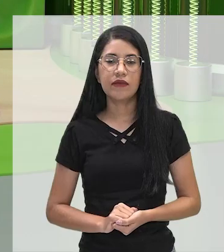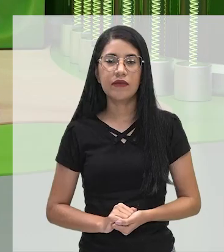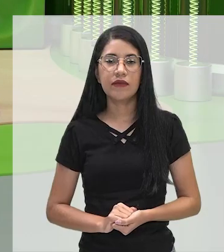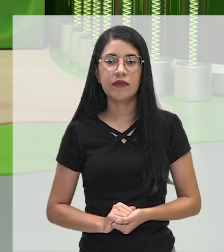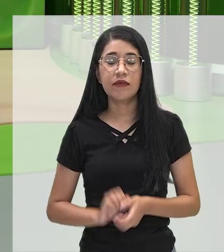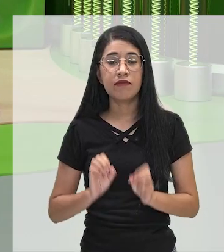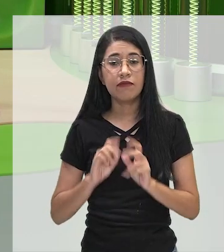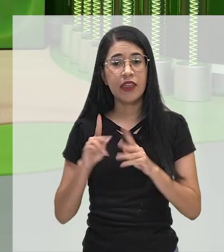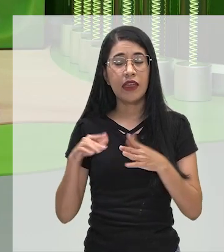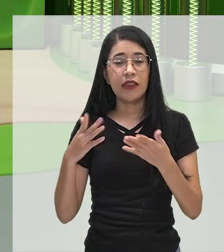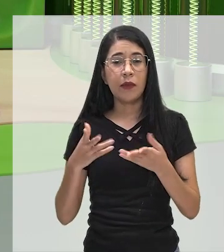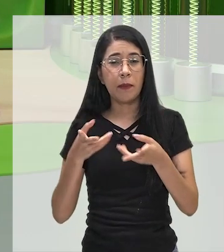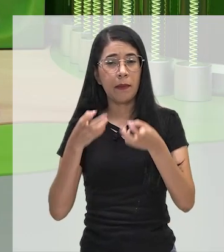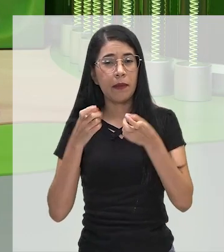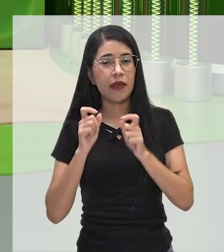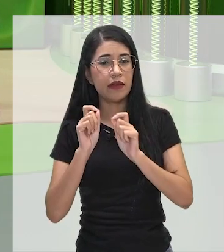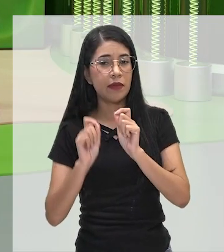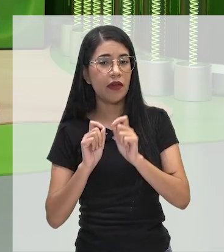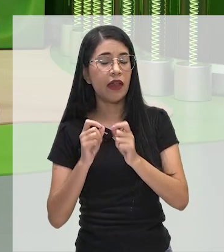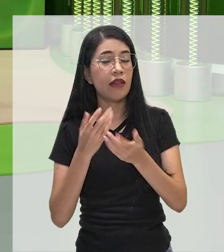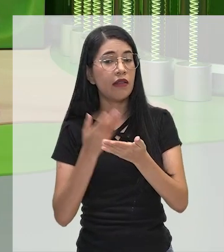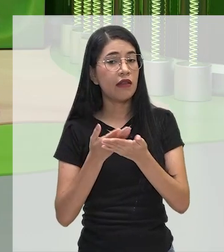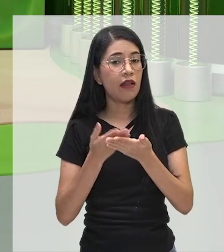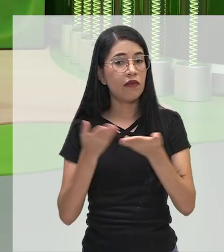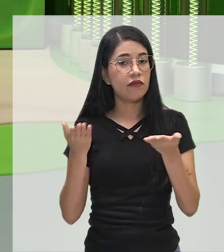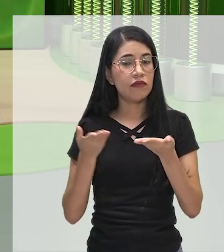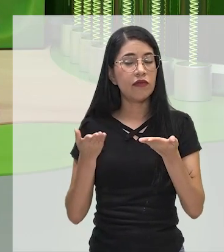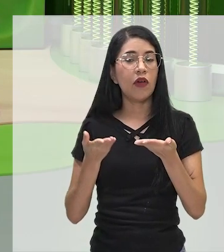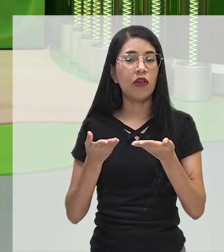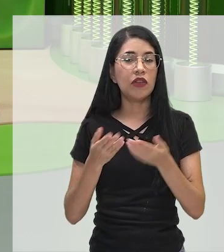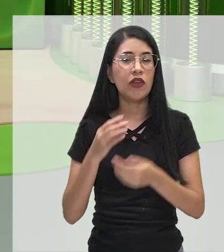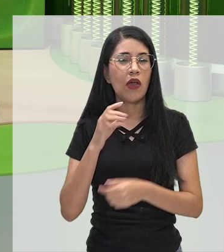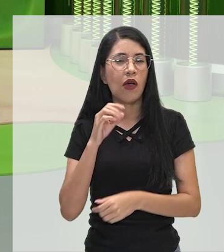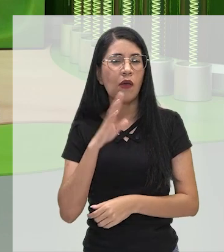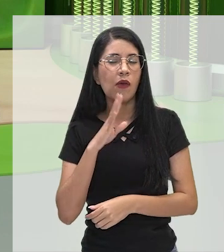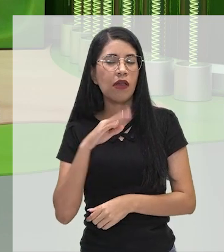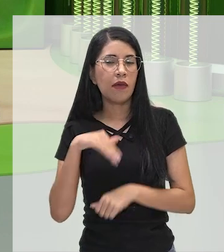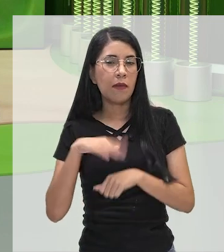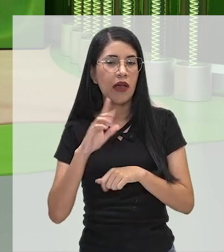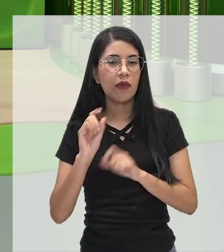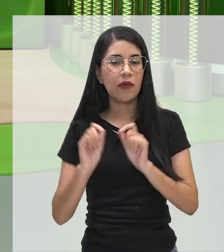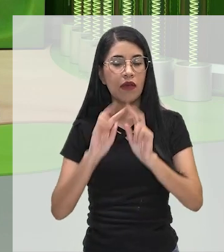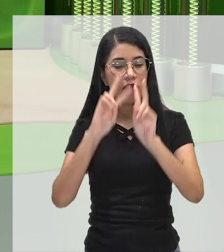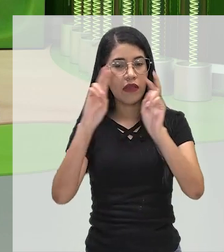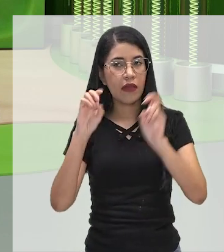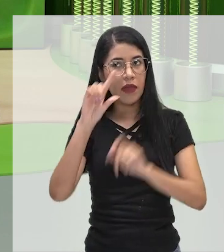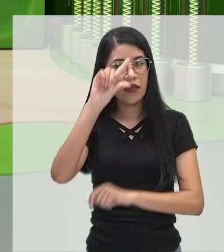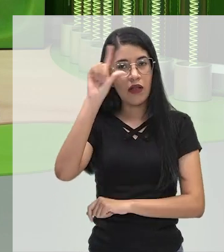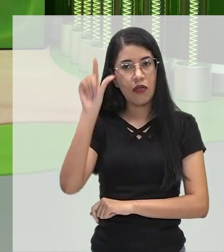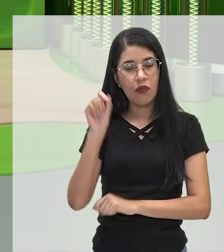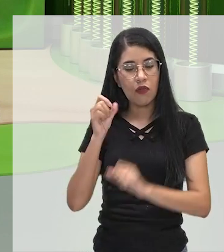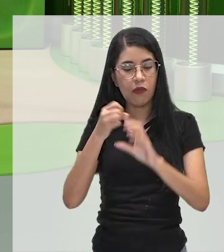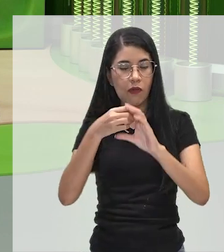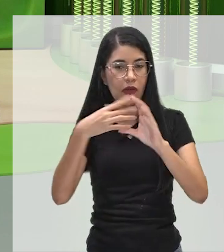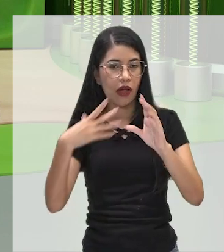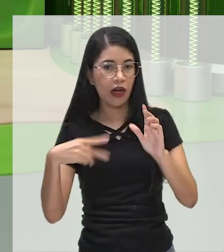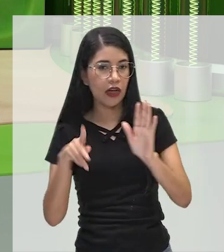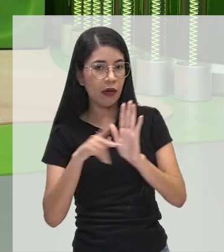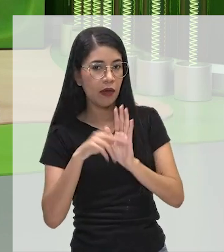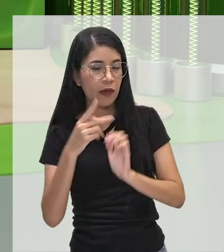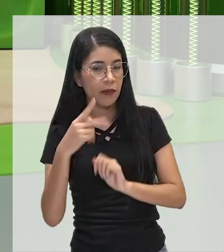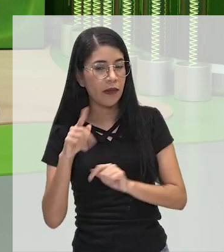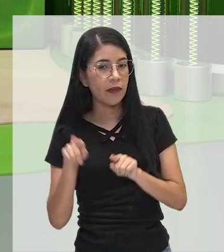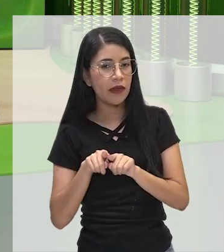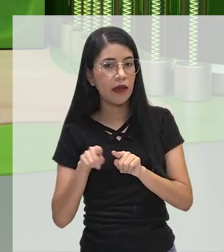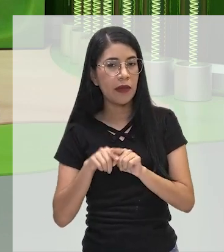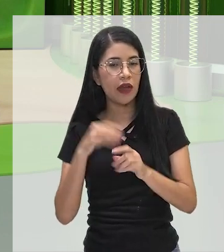Muito bem, então como nós pudemos observar, nessa aula a gente vai conhecer um pouco mais sobre a Lua, vamos ver aí suas características,